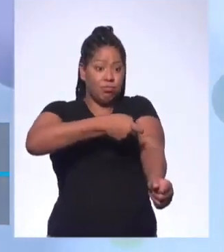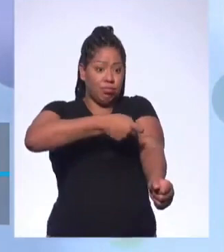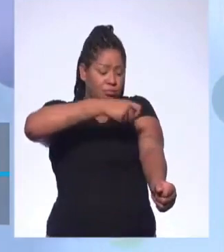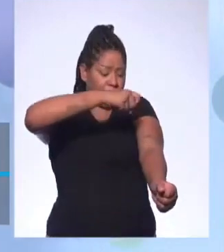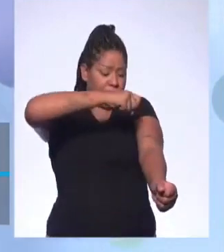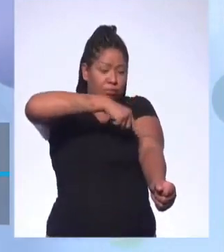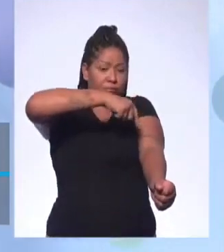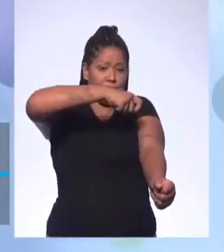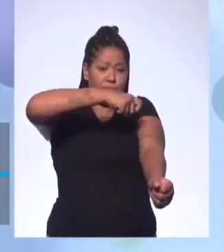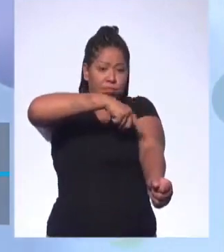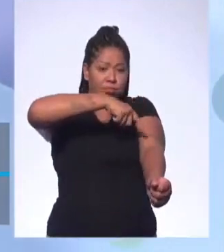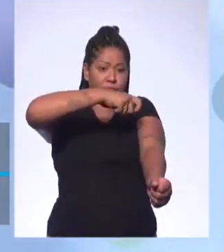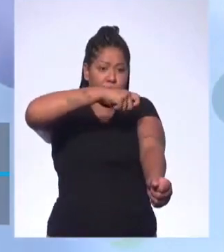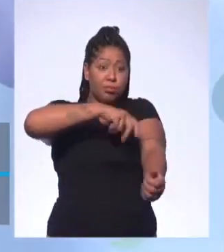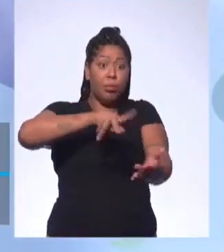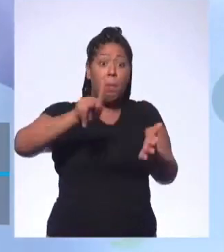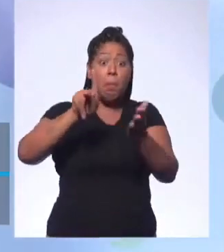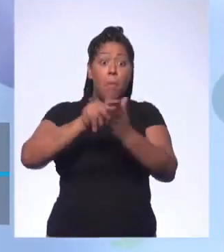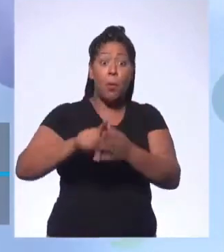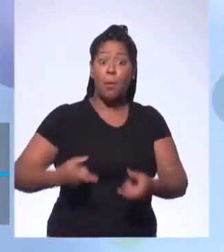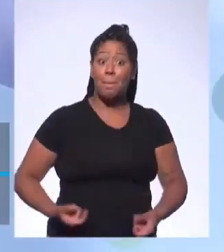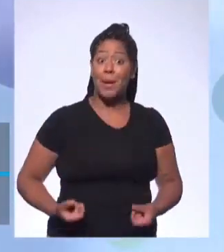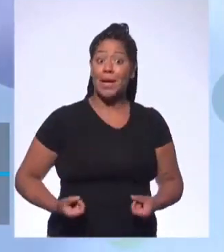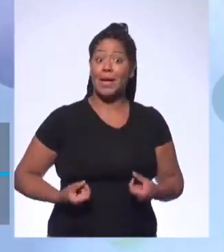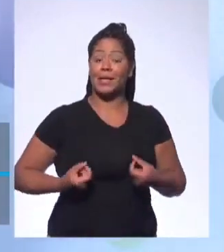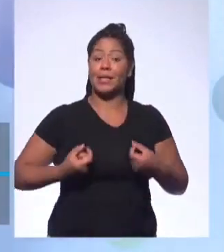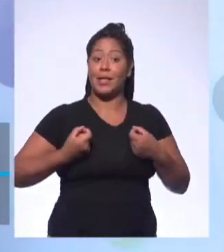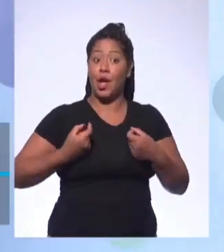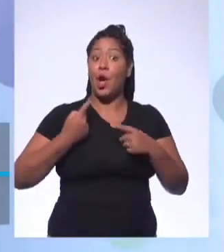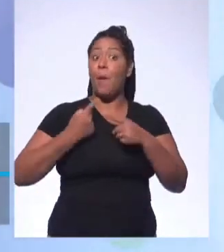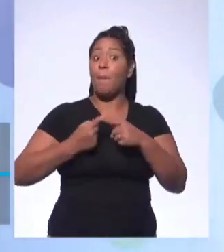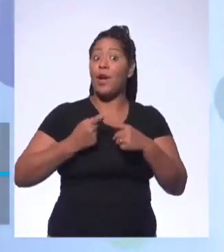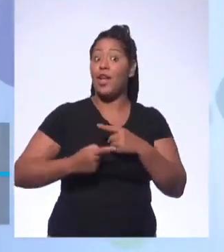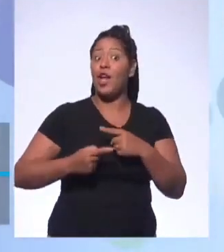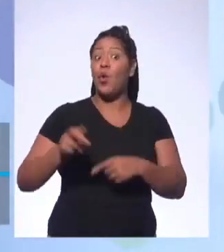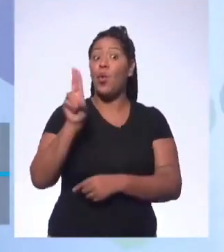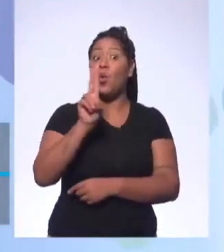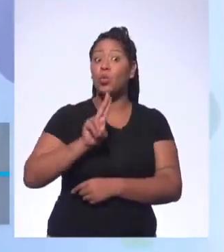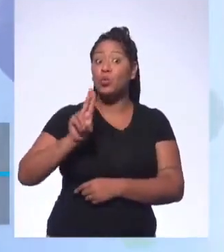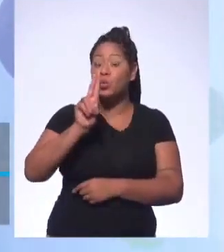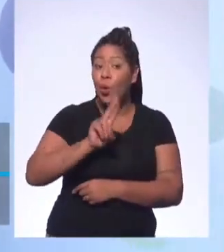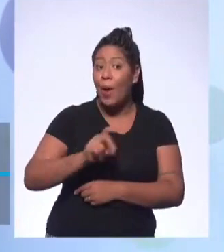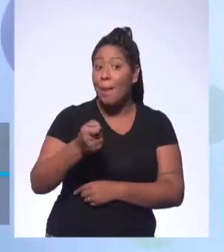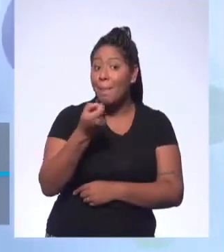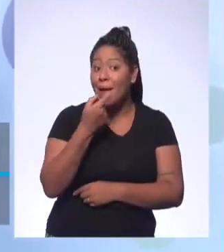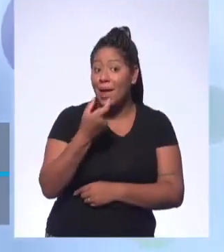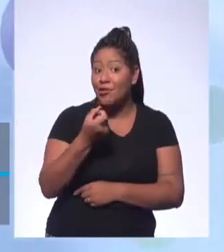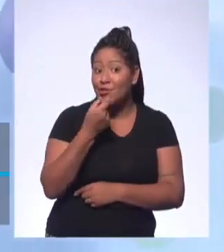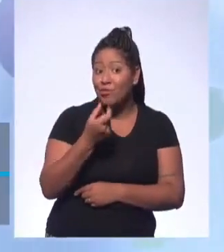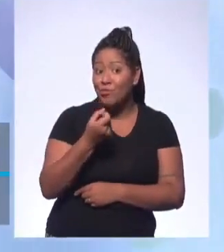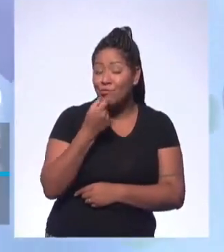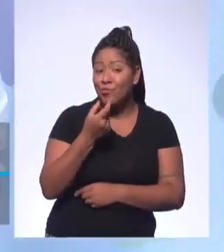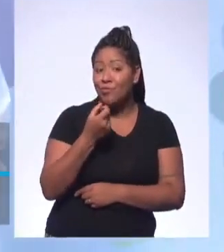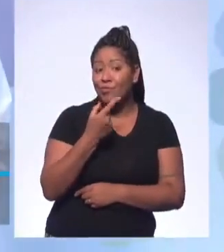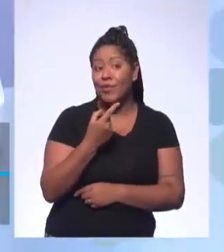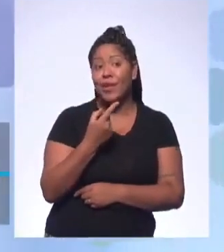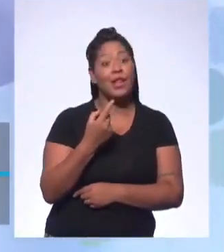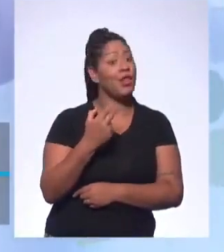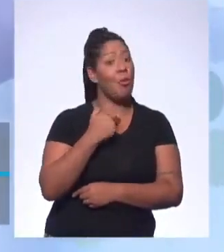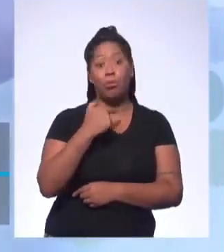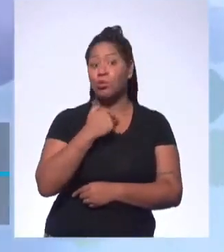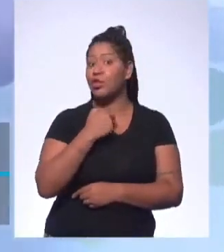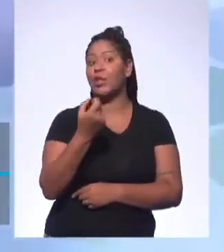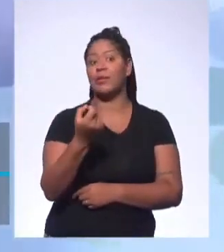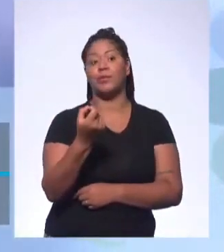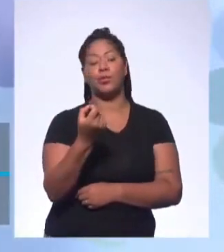tem bactéria que você só mata com quimioterapia, por causa de tanto que se usou antibiótico sem necessidade, ou pelo